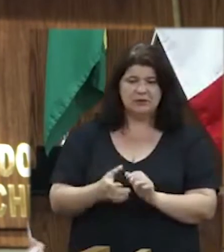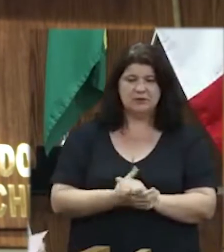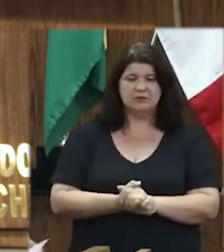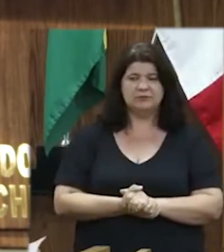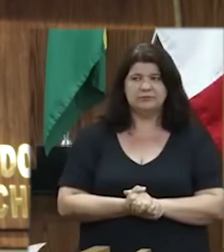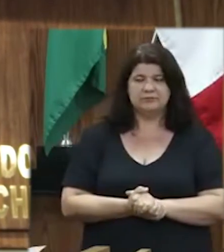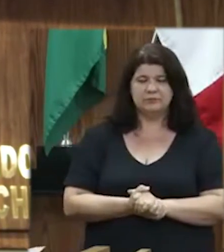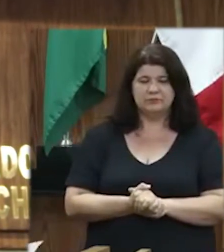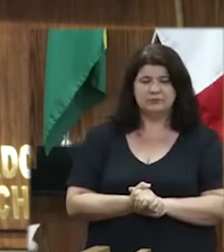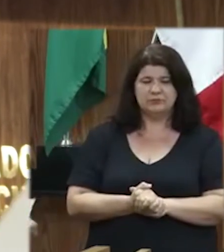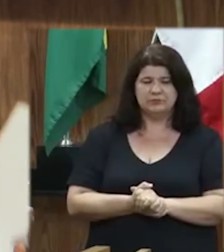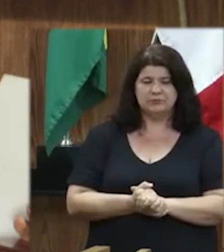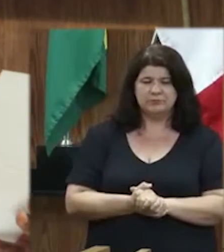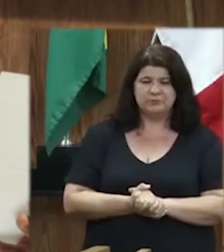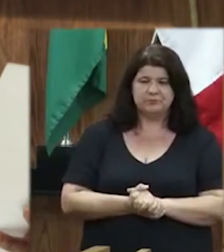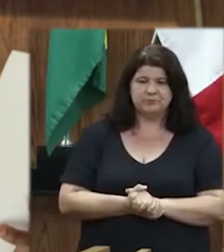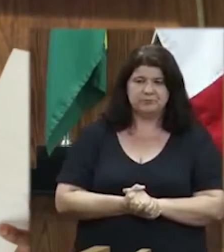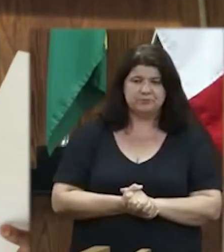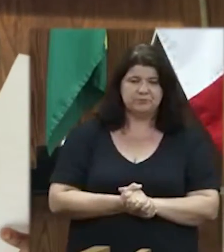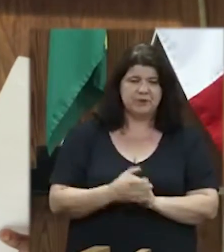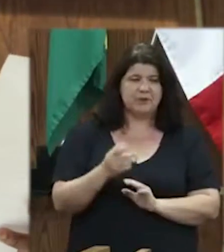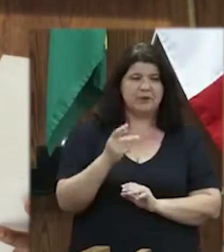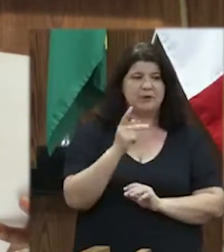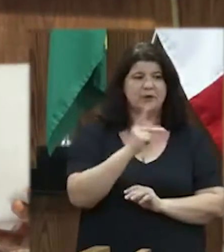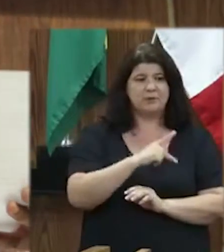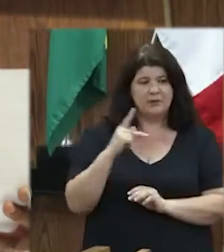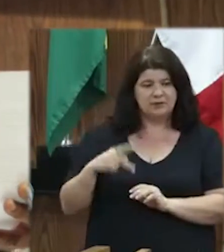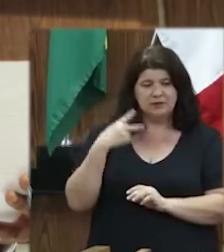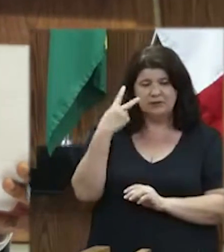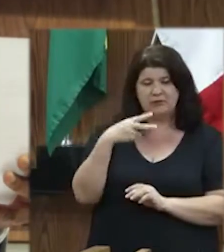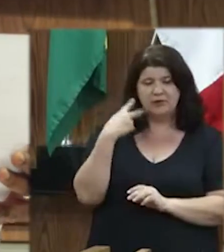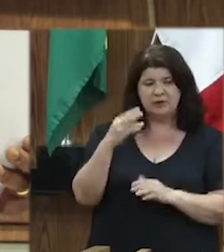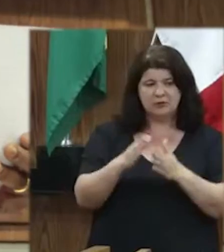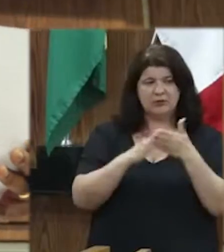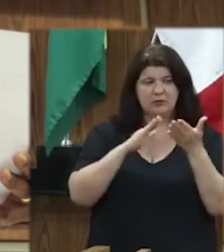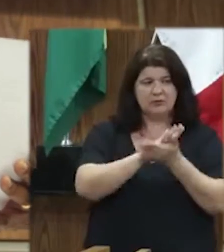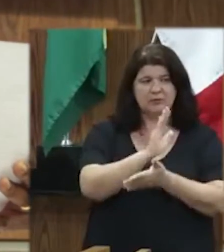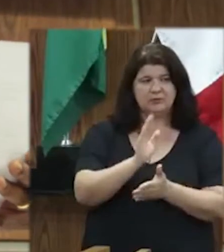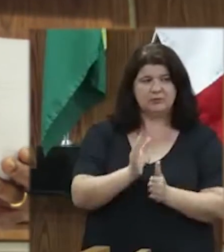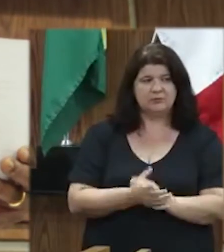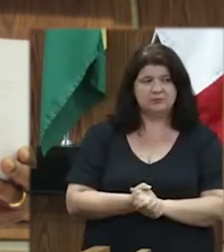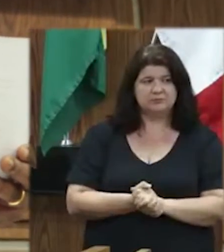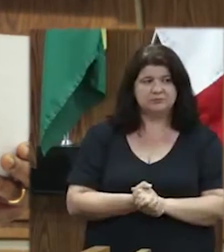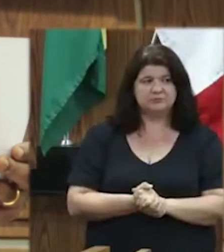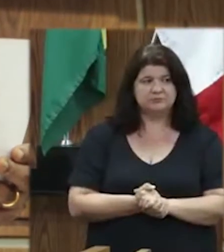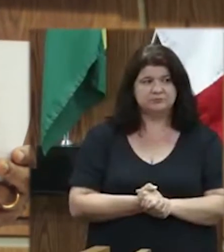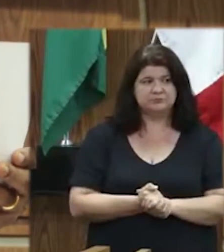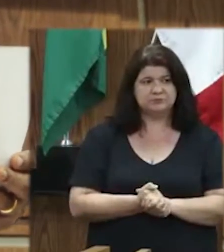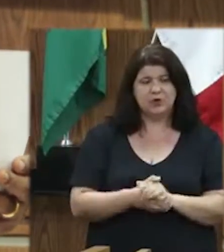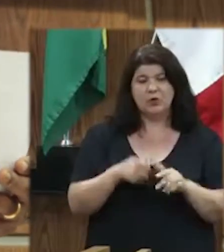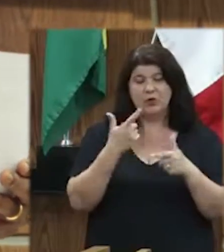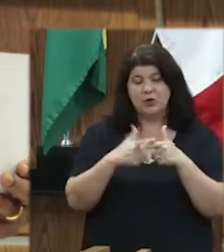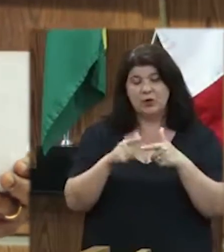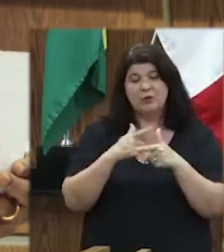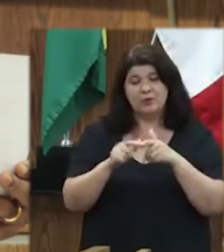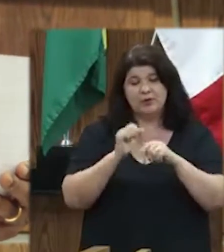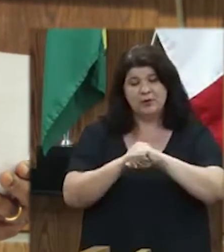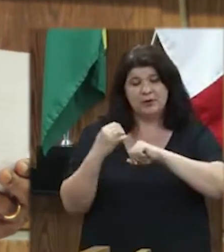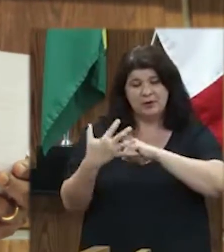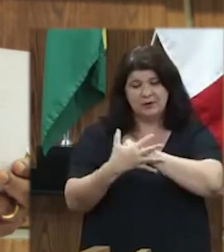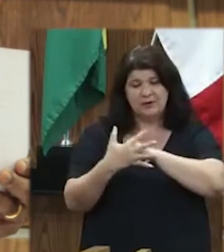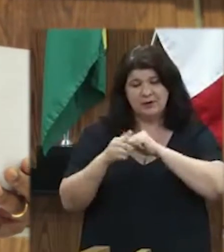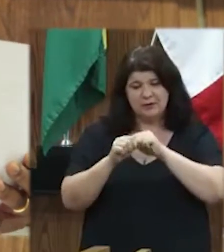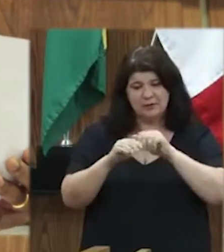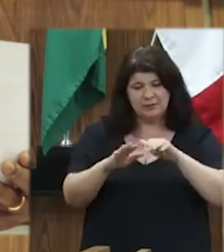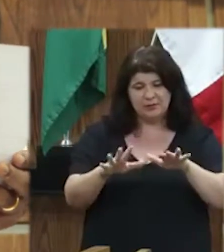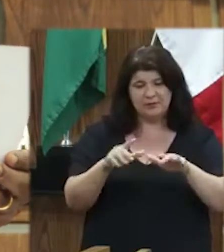Só enobrece, nobres pares. Senhor presidente, senhores vereadores, requerimento. Uma das consequências da pandemia do coronavírus